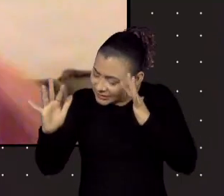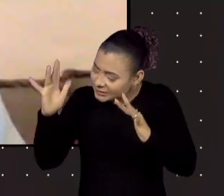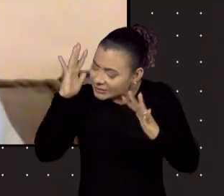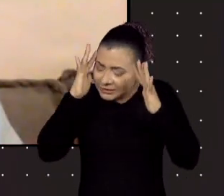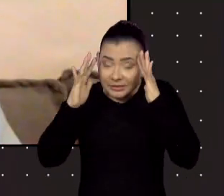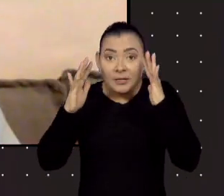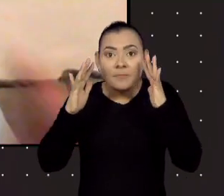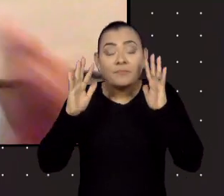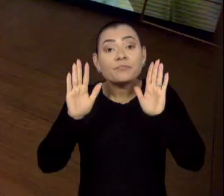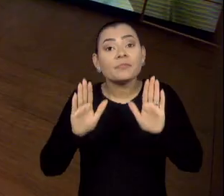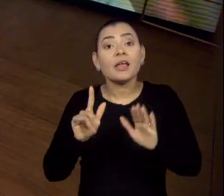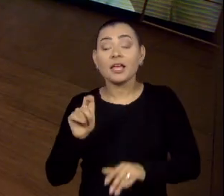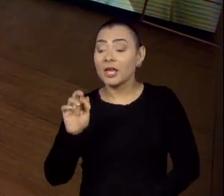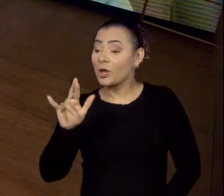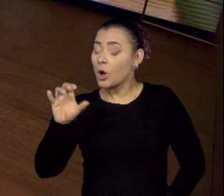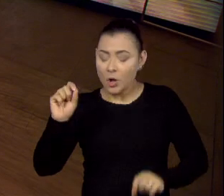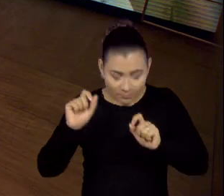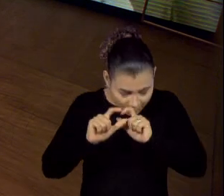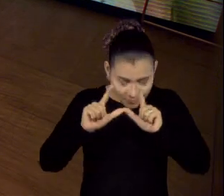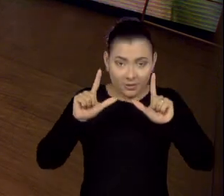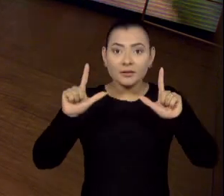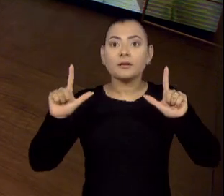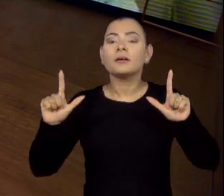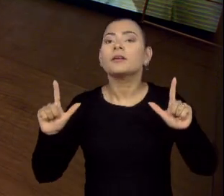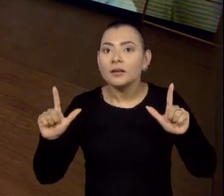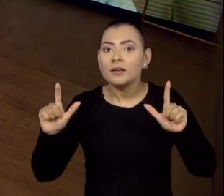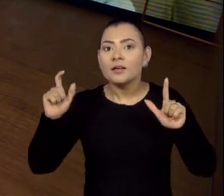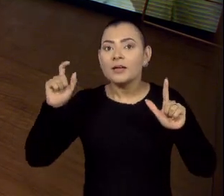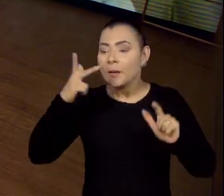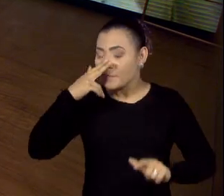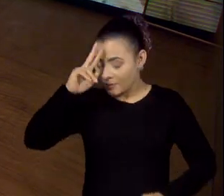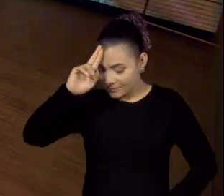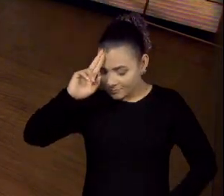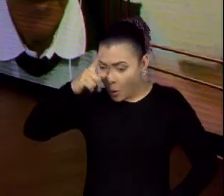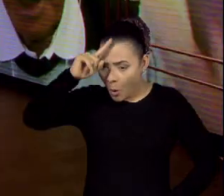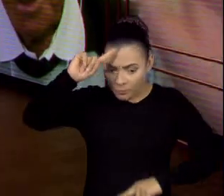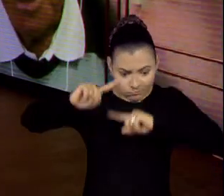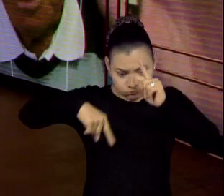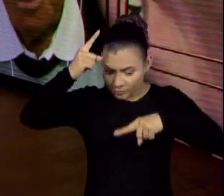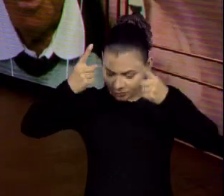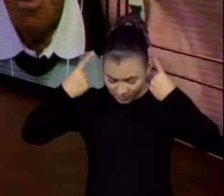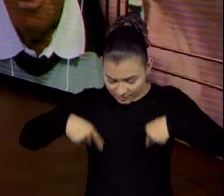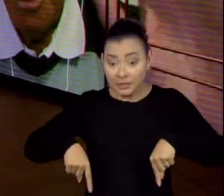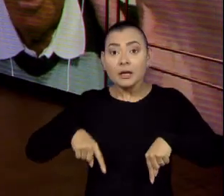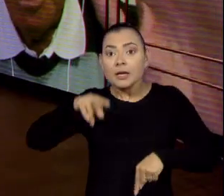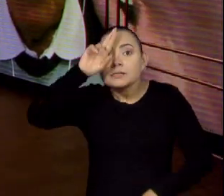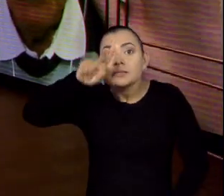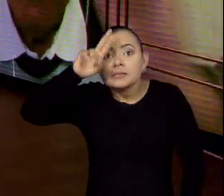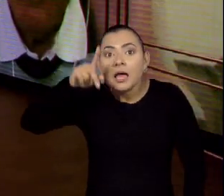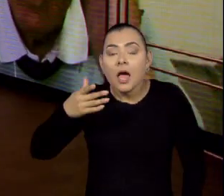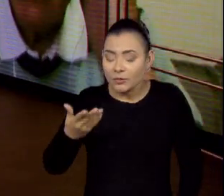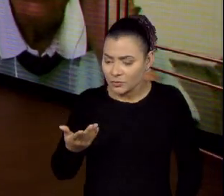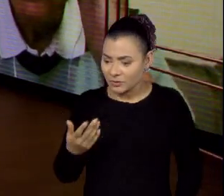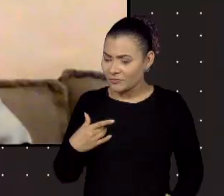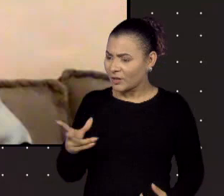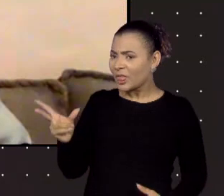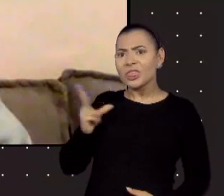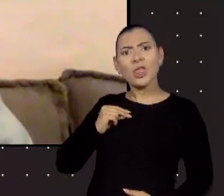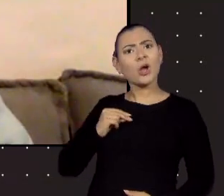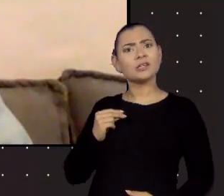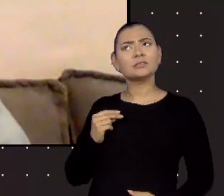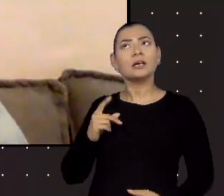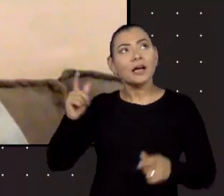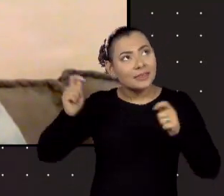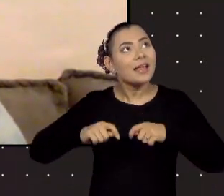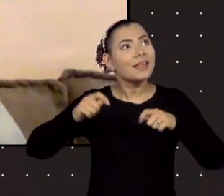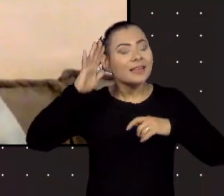Gregório Samsa acordou transformado em um repulsivo inseto. E daí em frente. E eu falei, putz, a gente pode